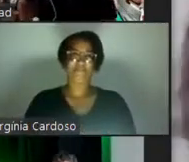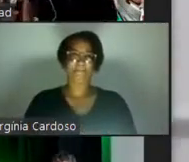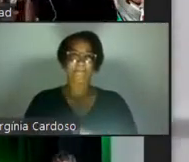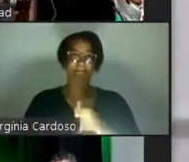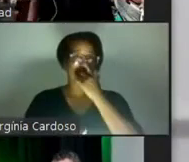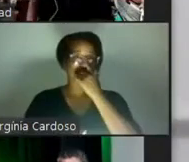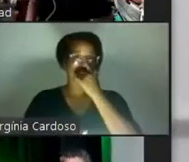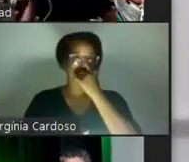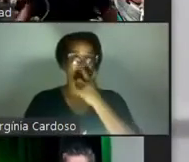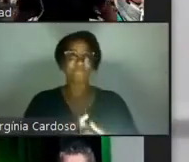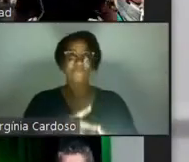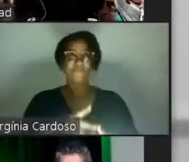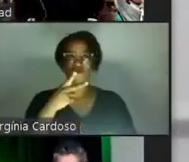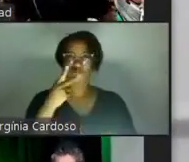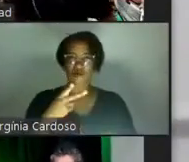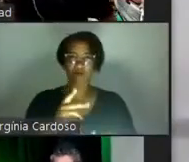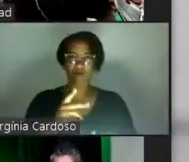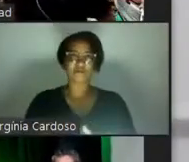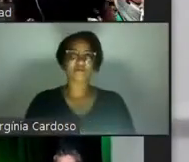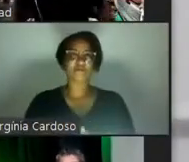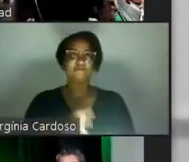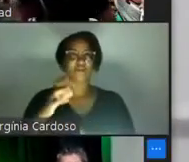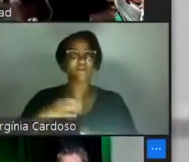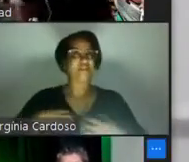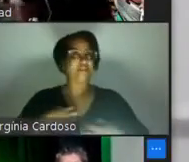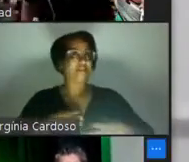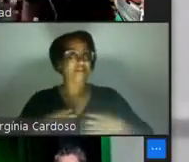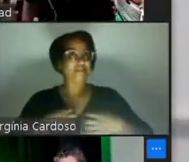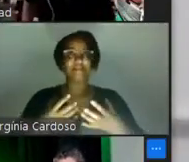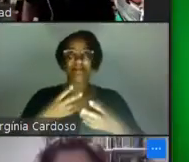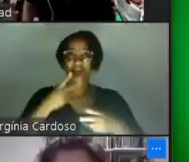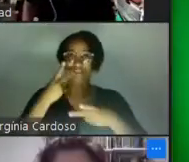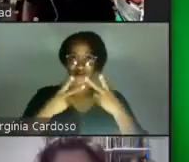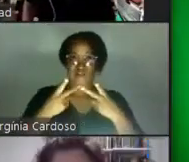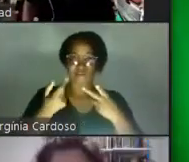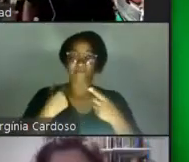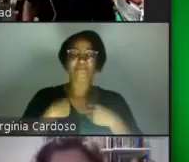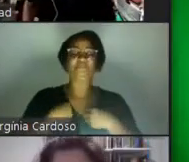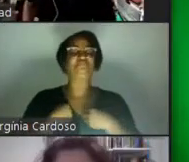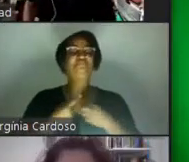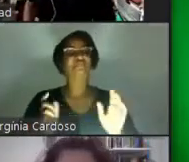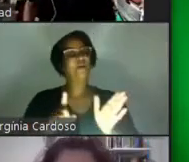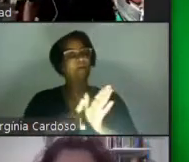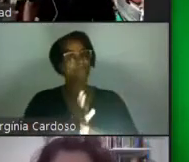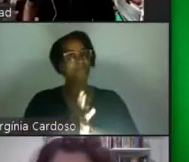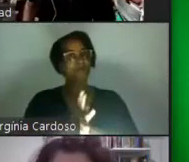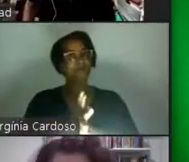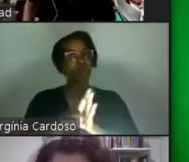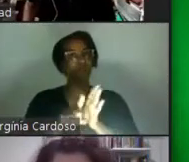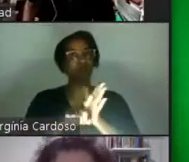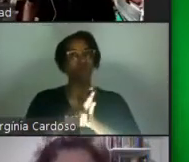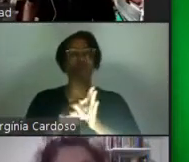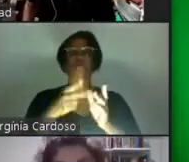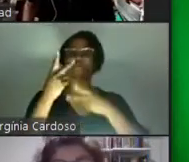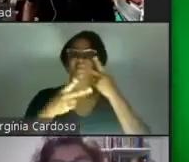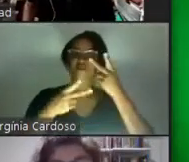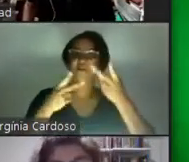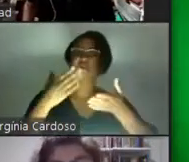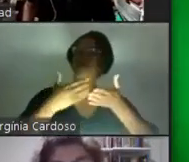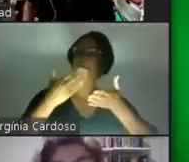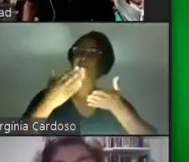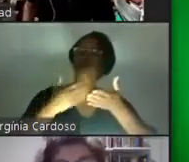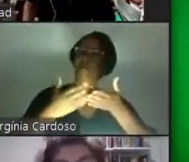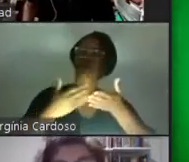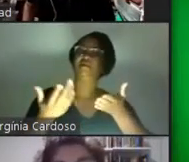Diga, Mavi, que você tá aí todo agoniado. Era, fala, meu. Eu lhe perguntar, já que a gente está falando de livro, está falando e